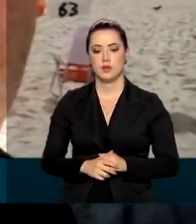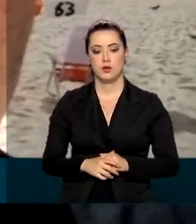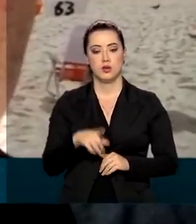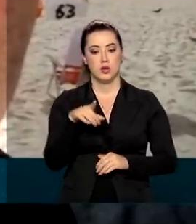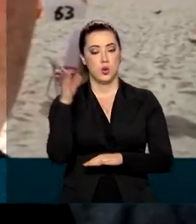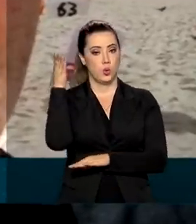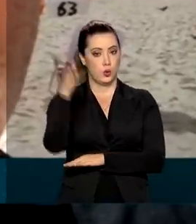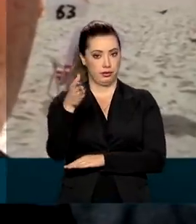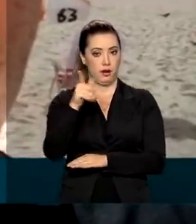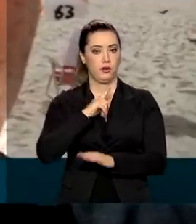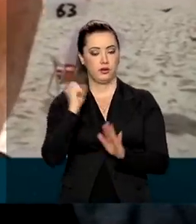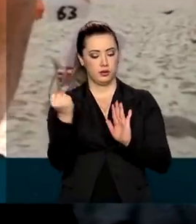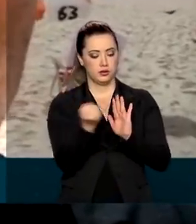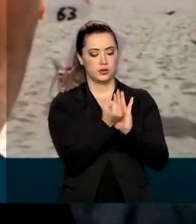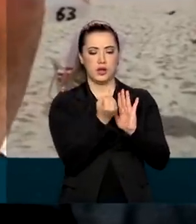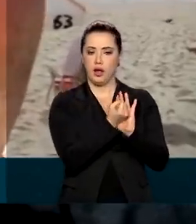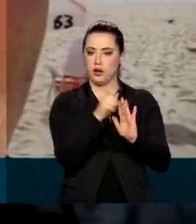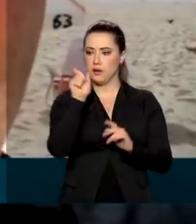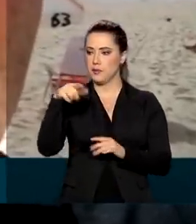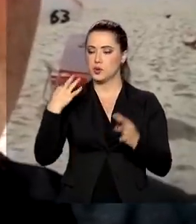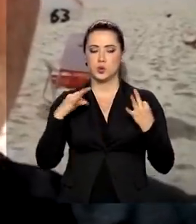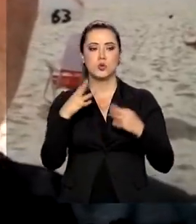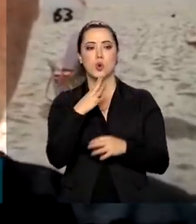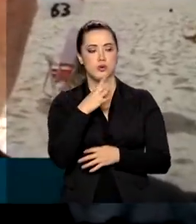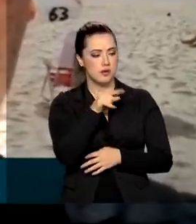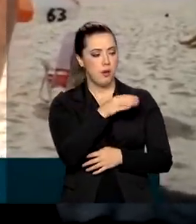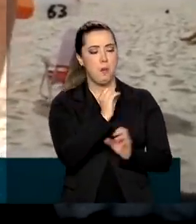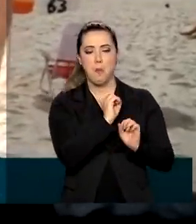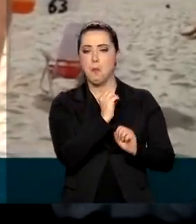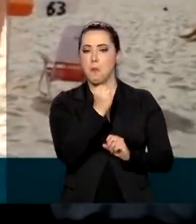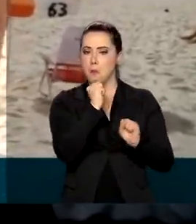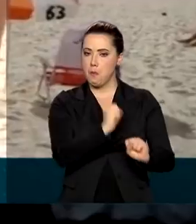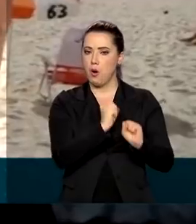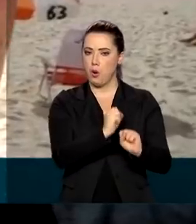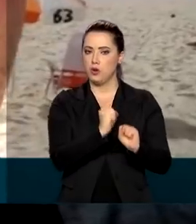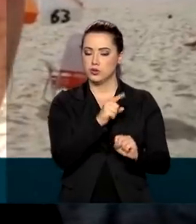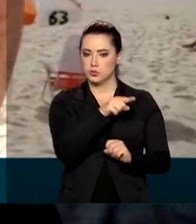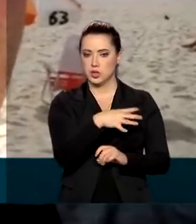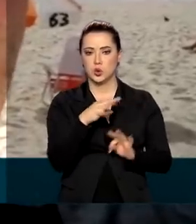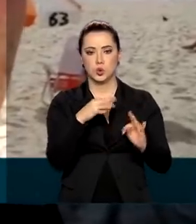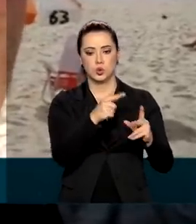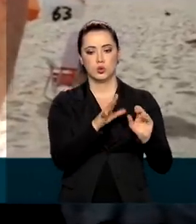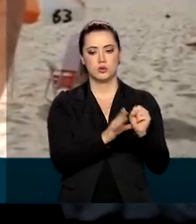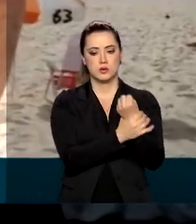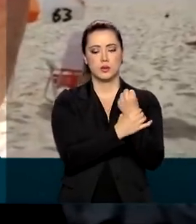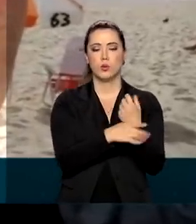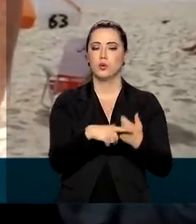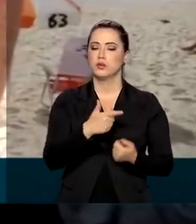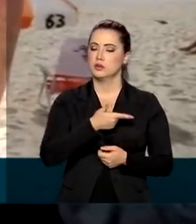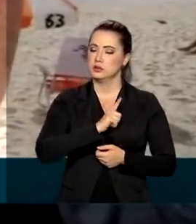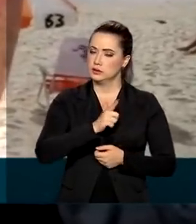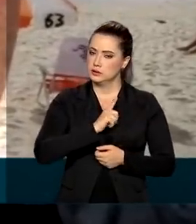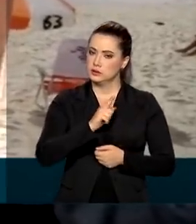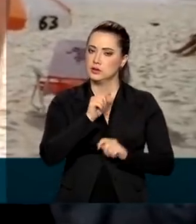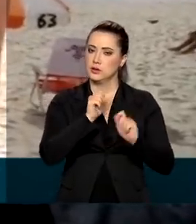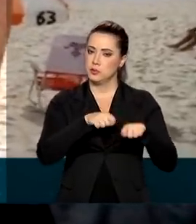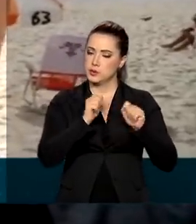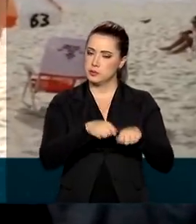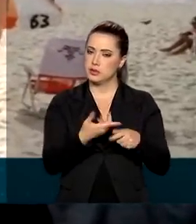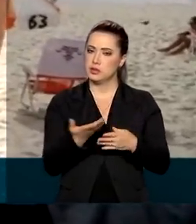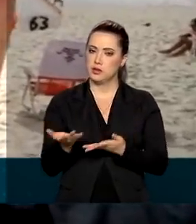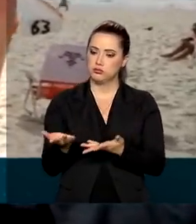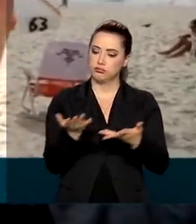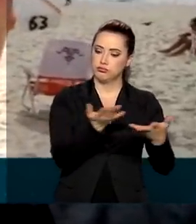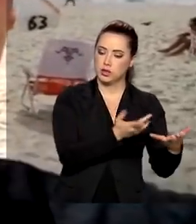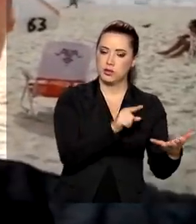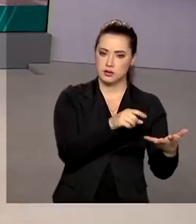o turista pode visitar sem medo, porque eles estão totalmente seguros e em condições de receber e prestar